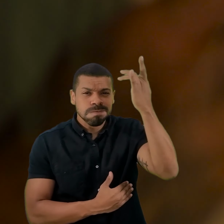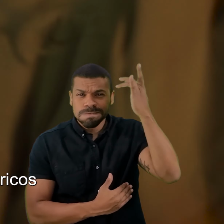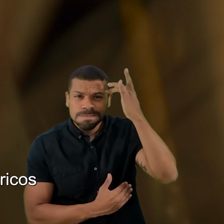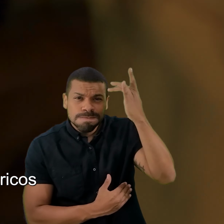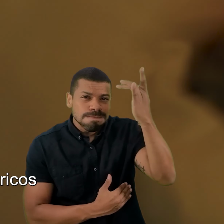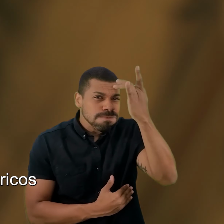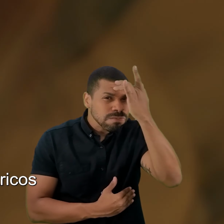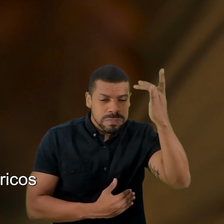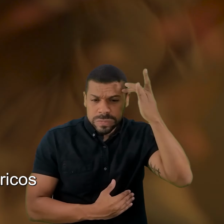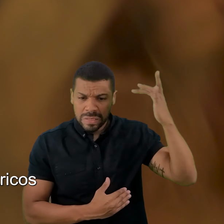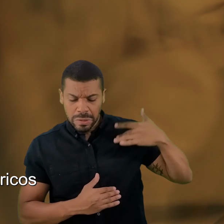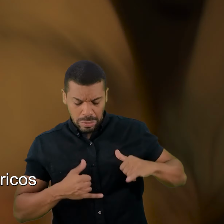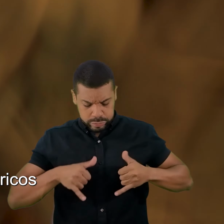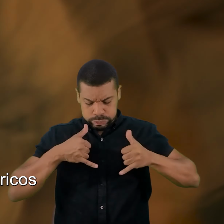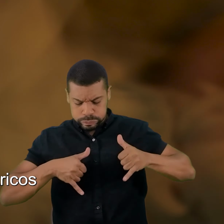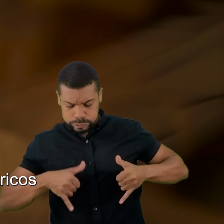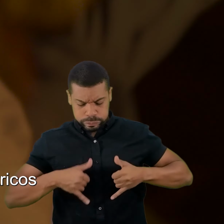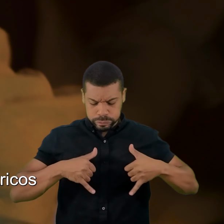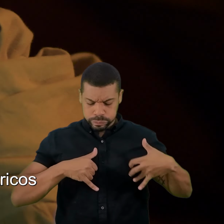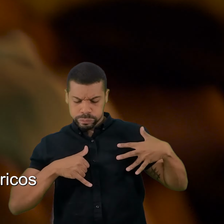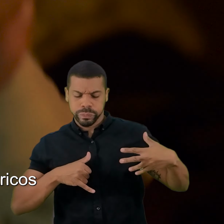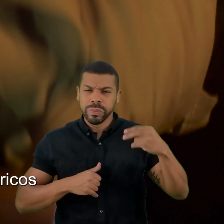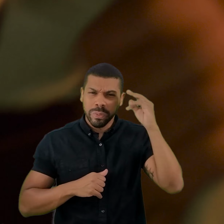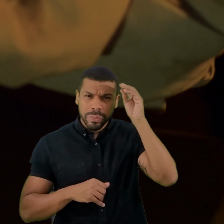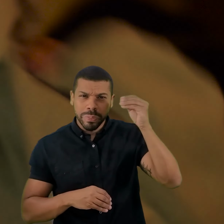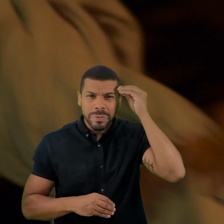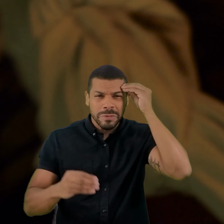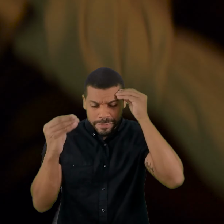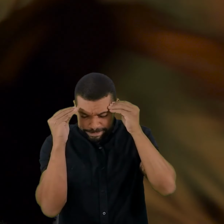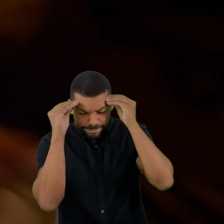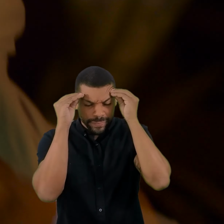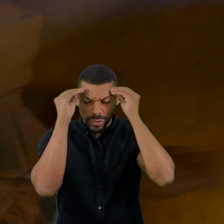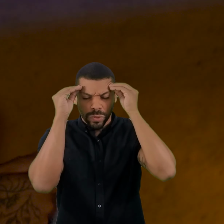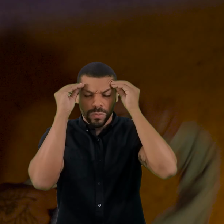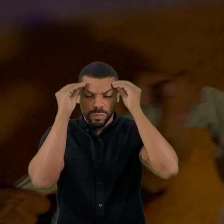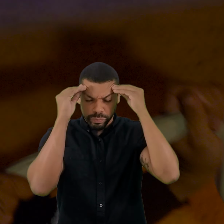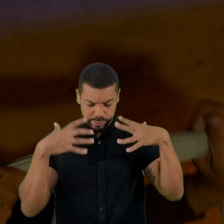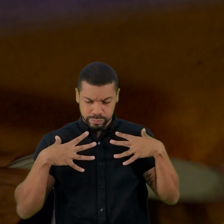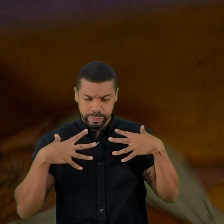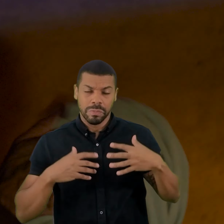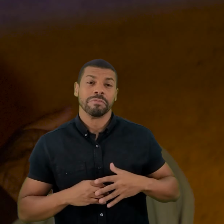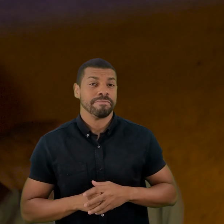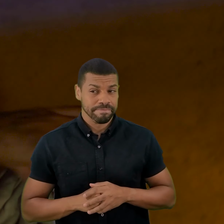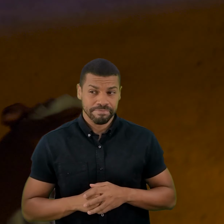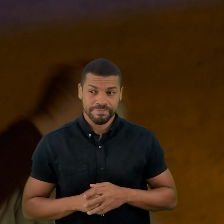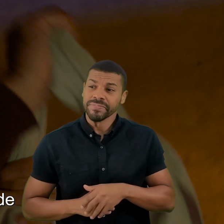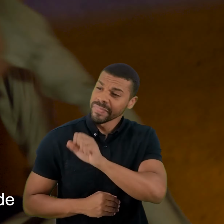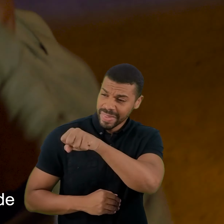mental era tratada à base de choques elétricos e lobotomias. Então, o que